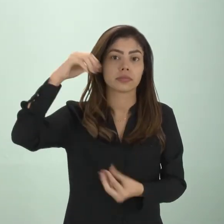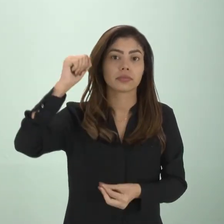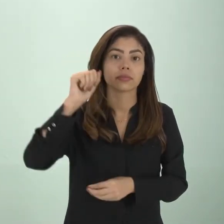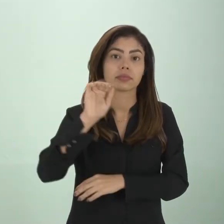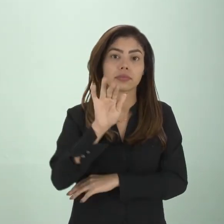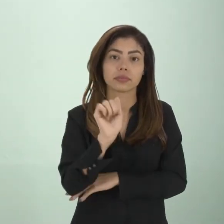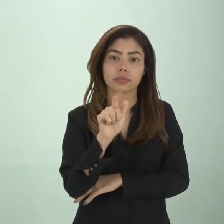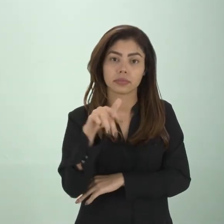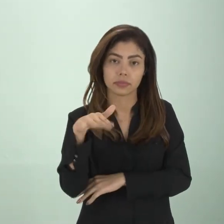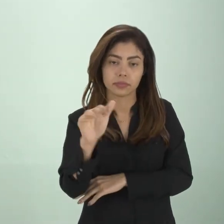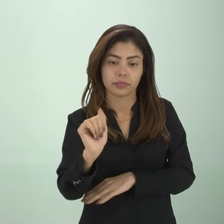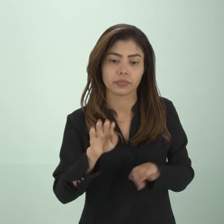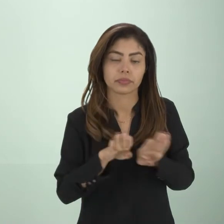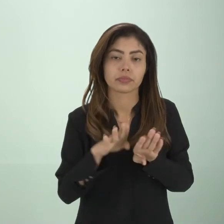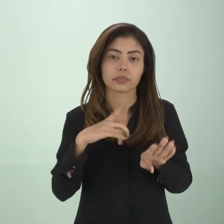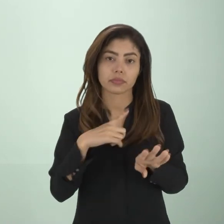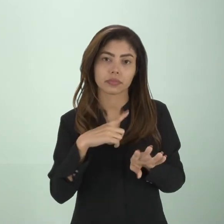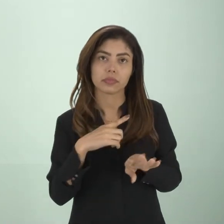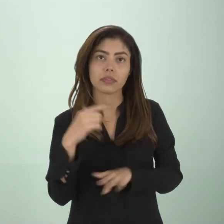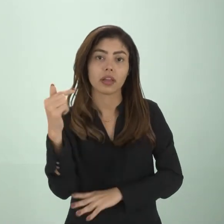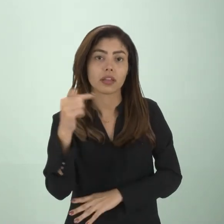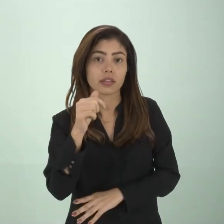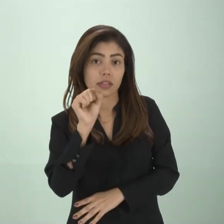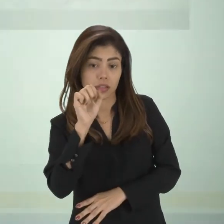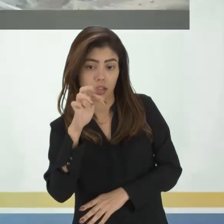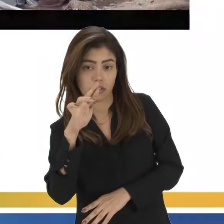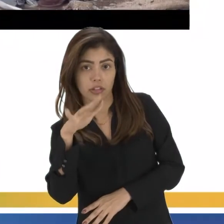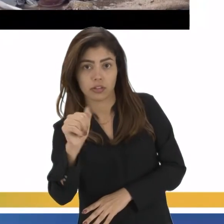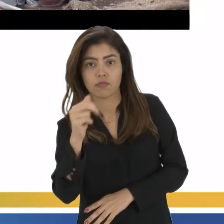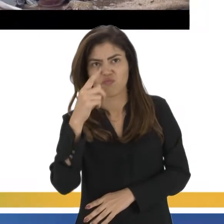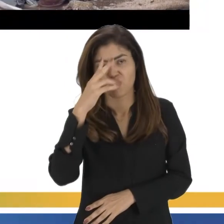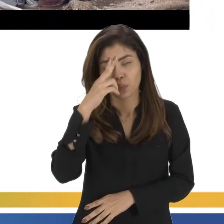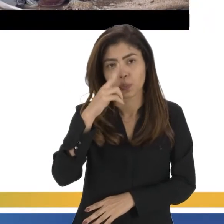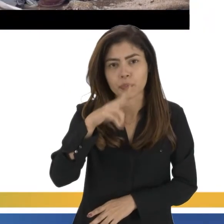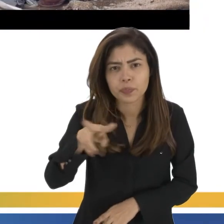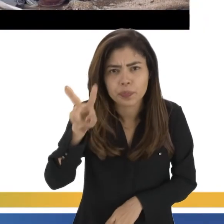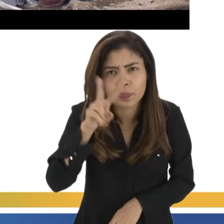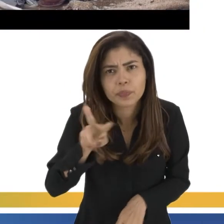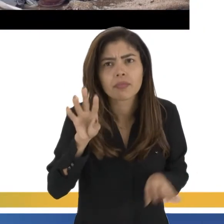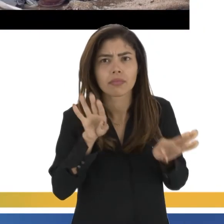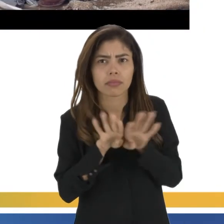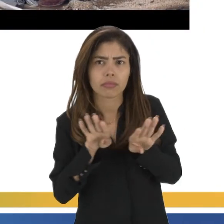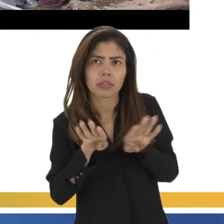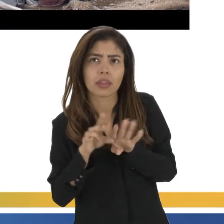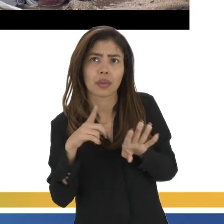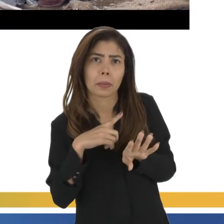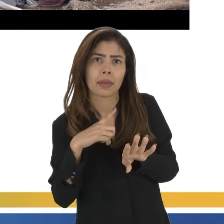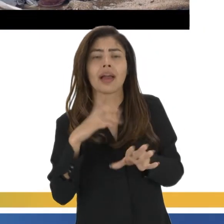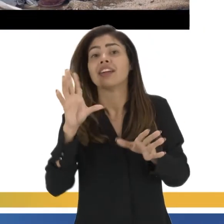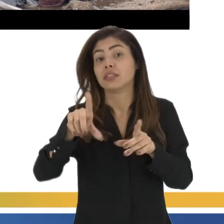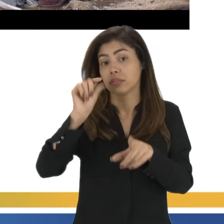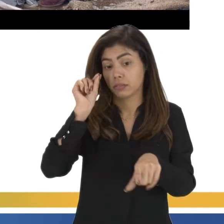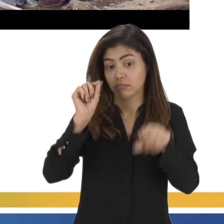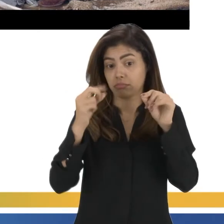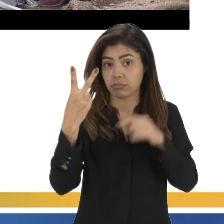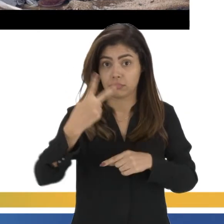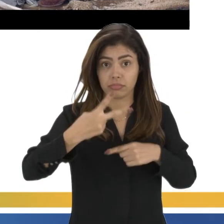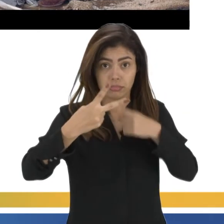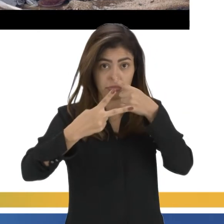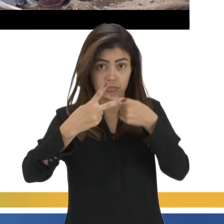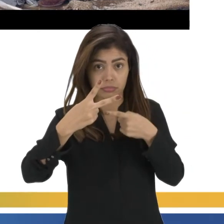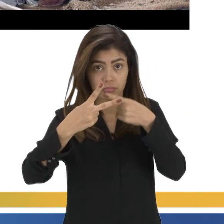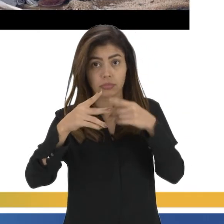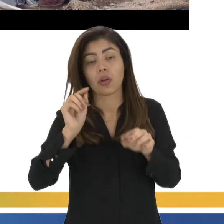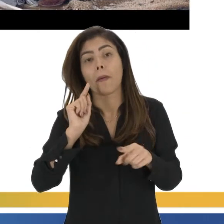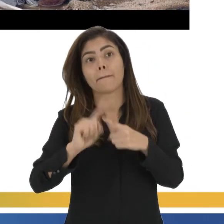convertida em elevação ascética. Vocês podem visualizar nessa imagem, eu escolhi essas 2 imagens porque